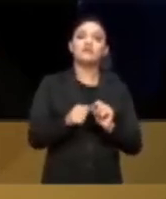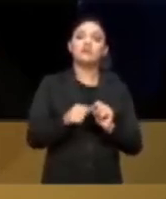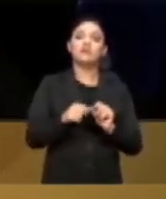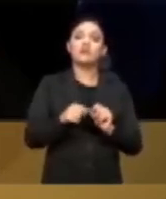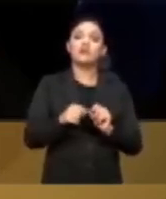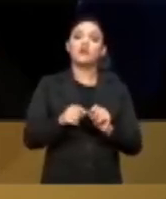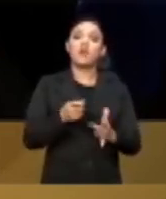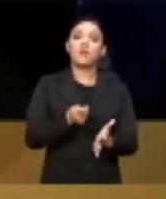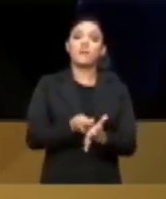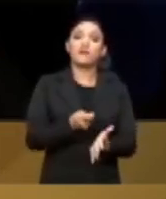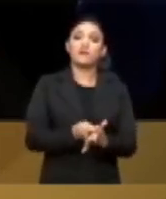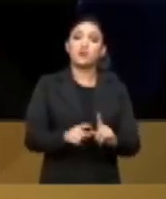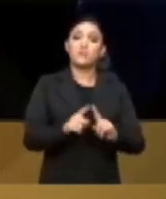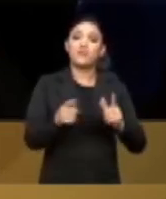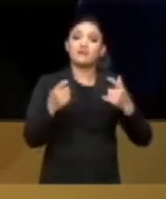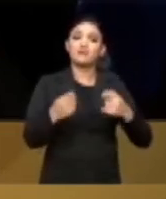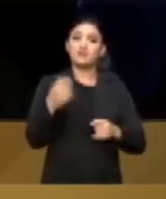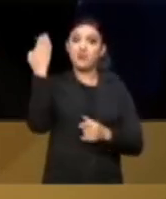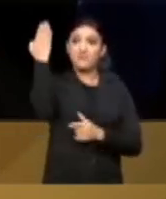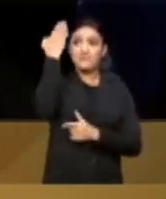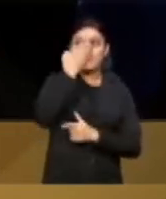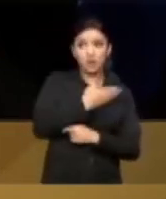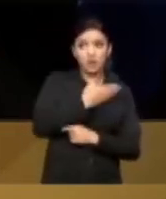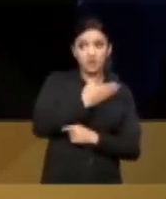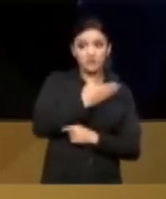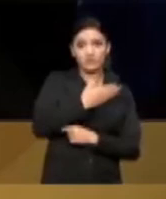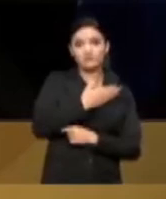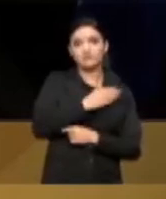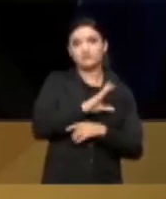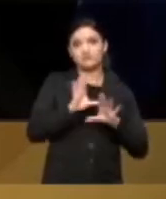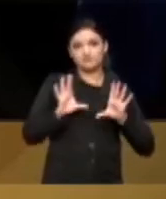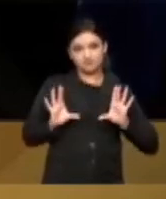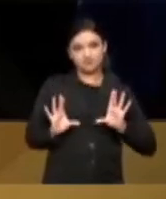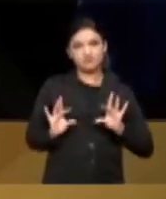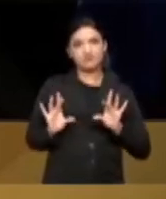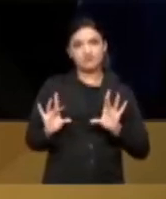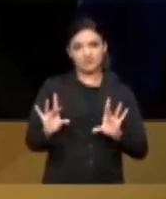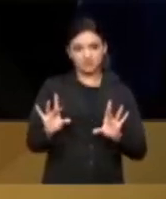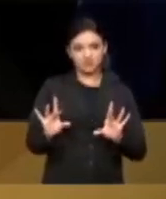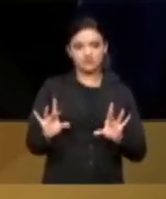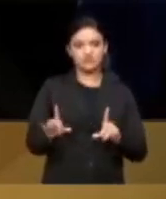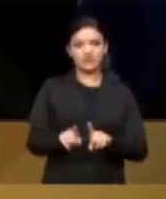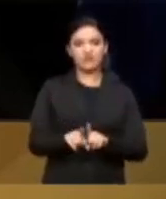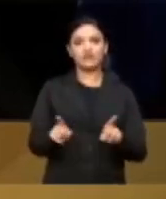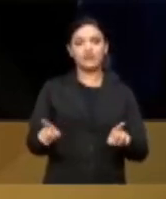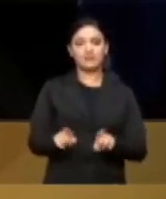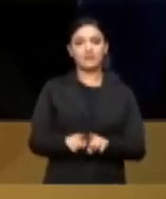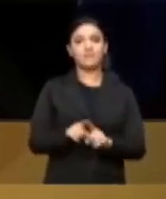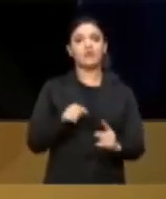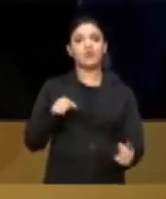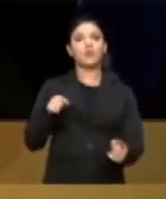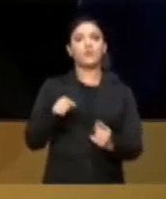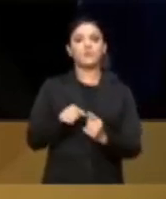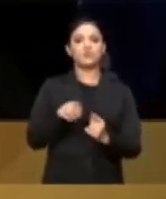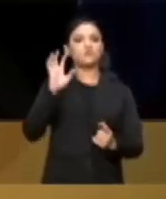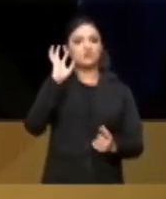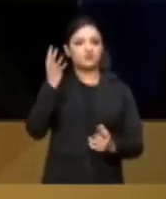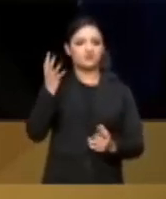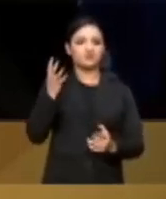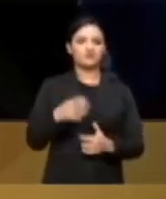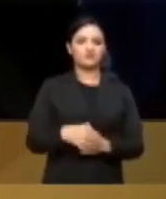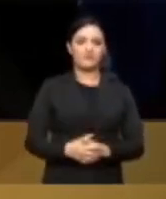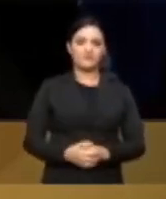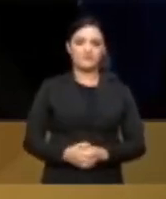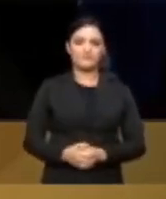demonstrem embasamento em critérios científicos cujos fundamentos empregados não se aplicam